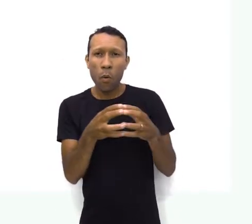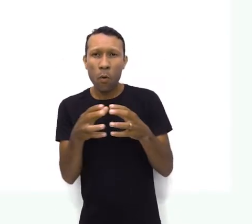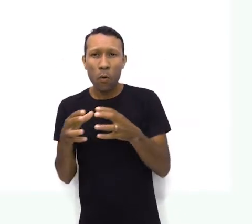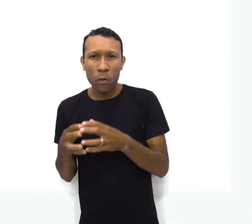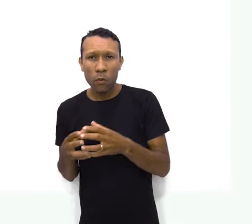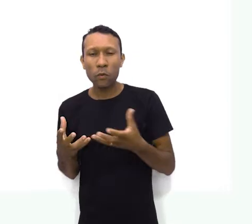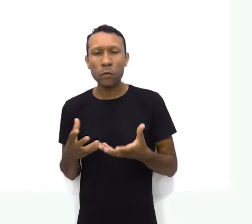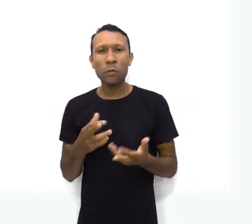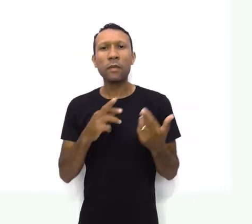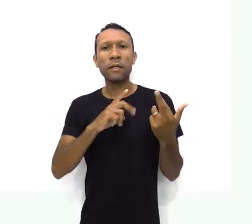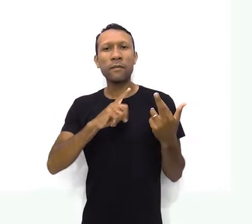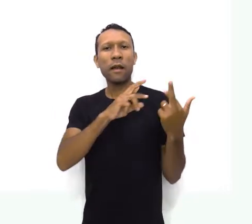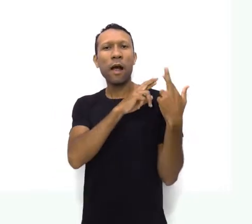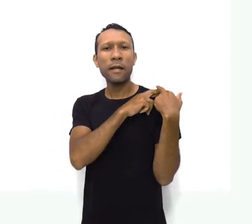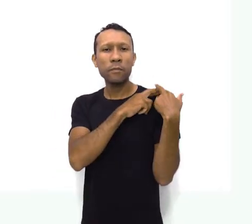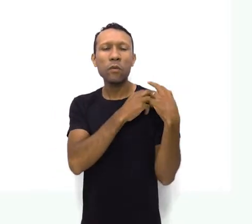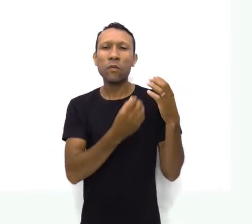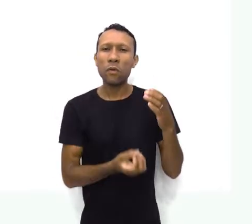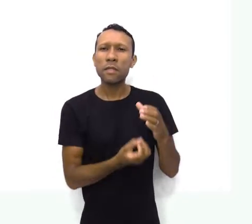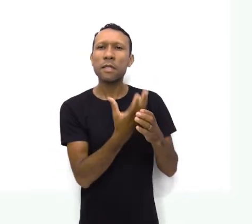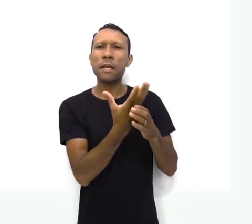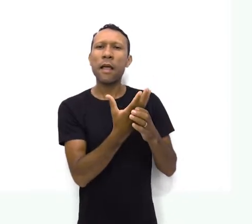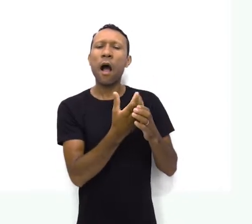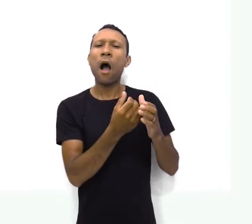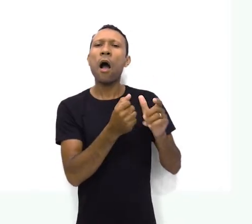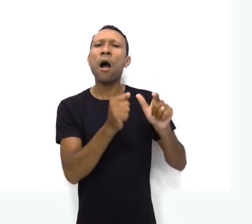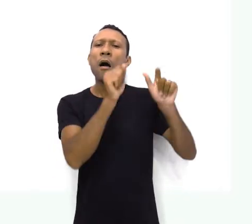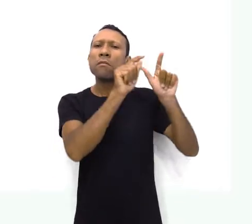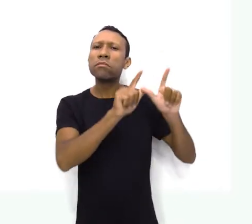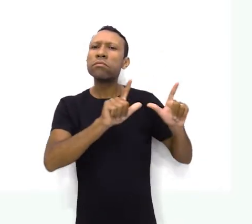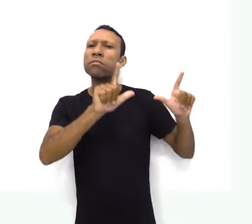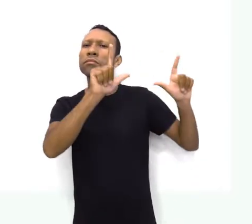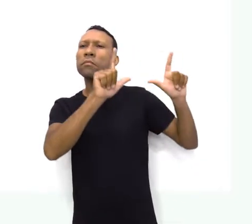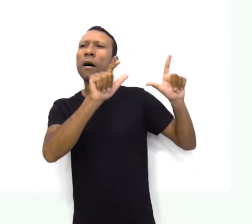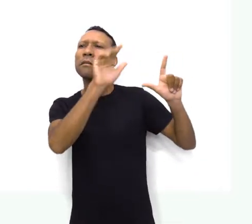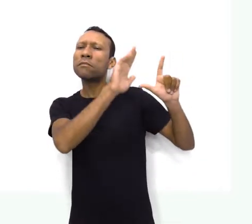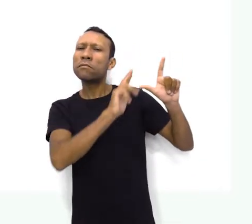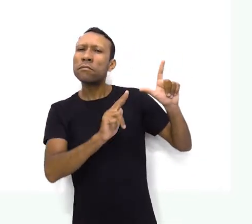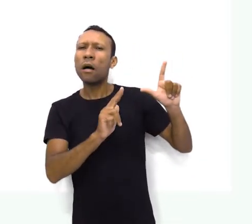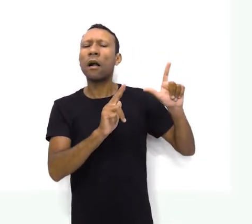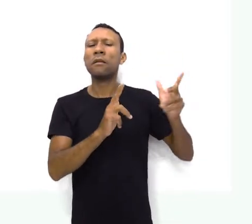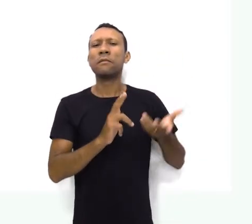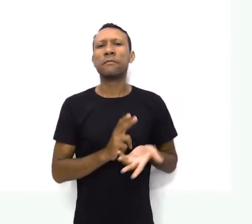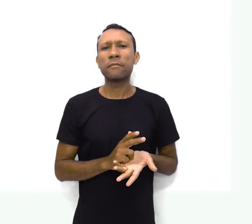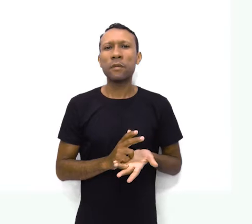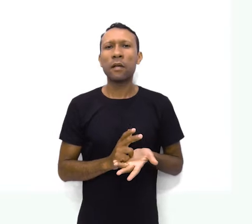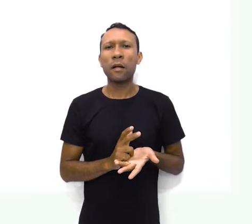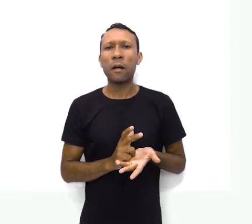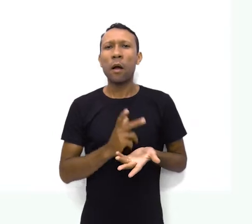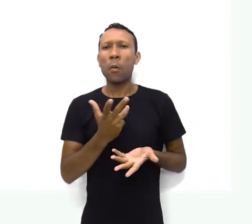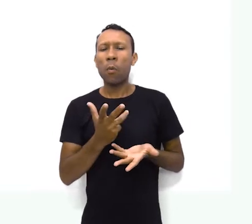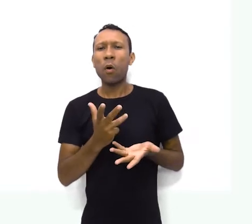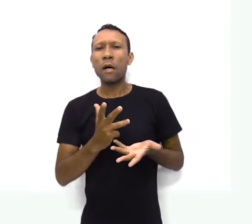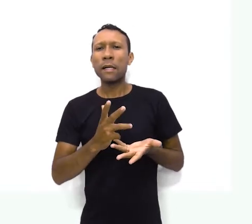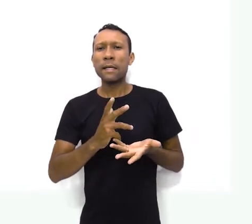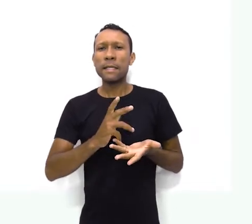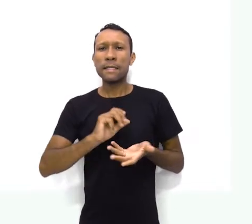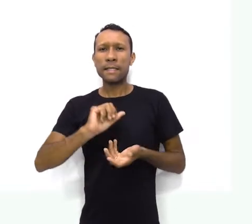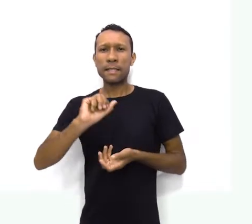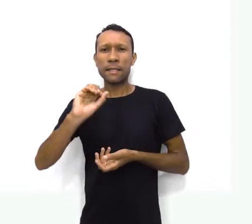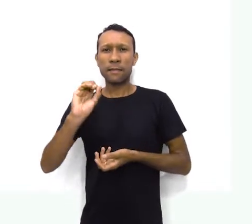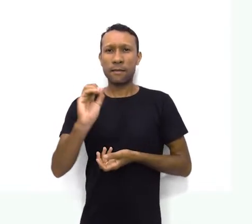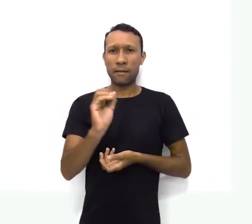responsáveis para construir um painel com figuras simétricas por translação.